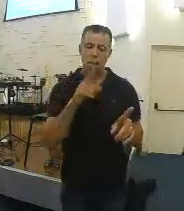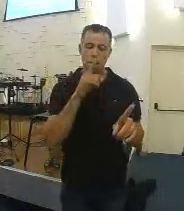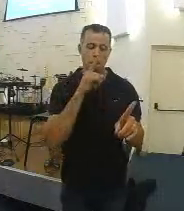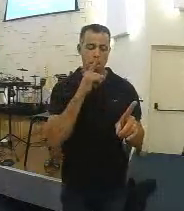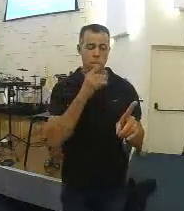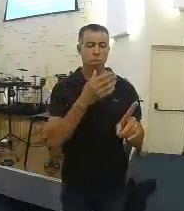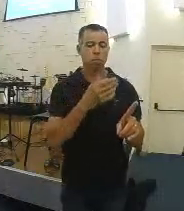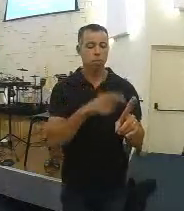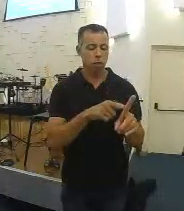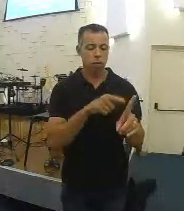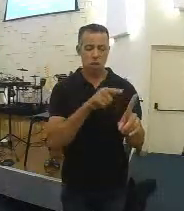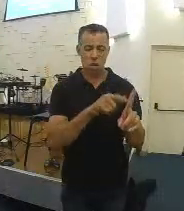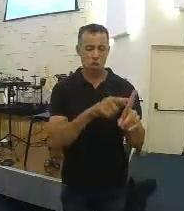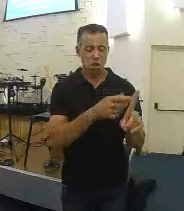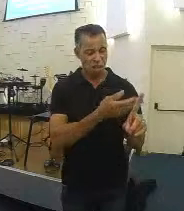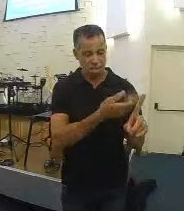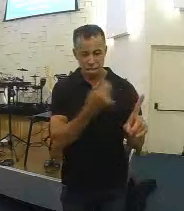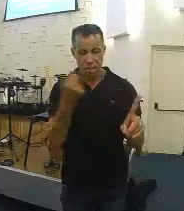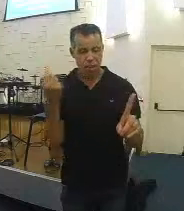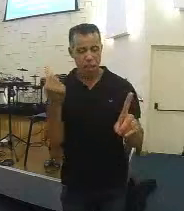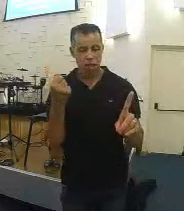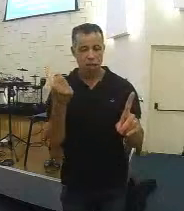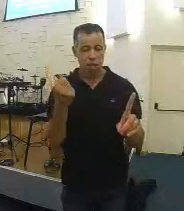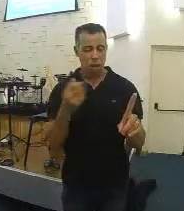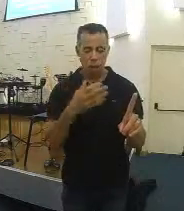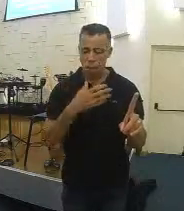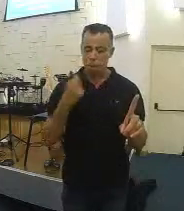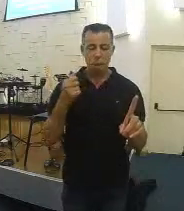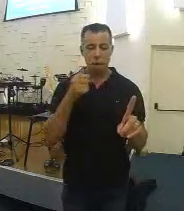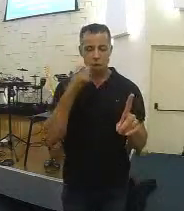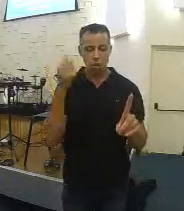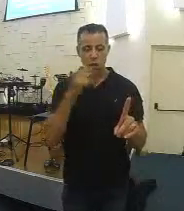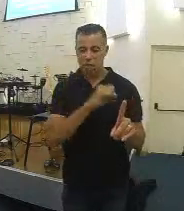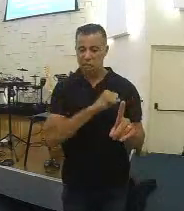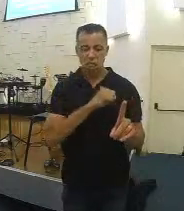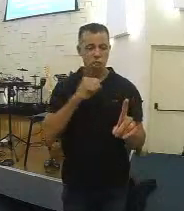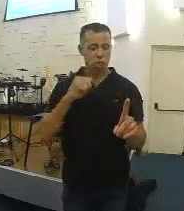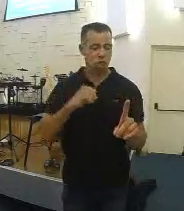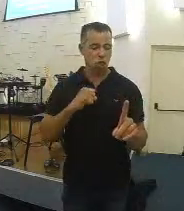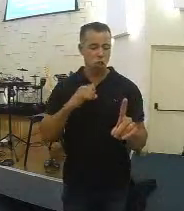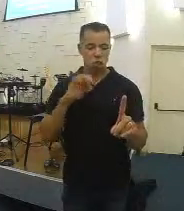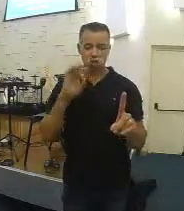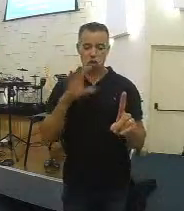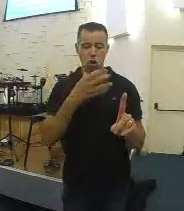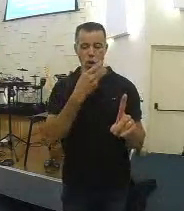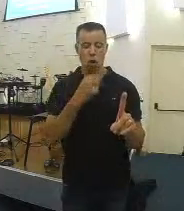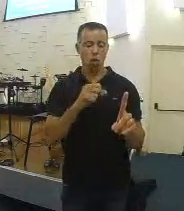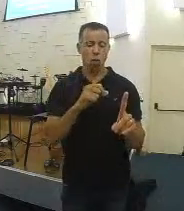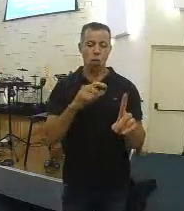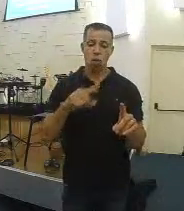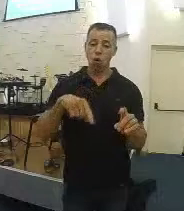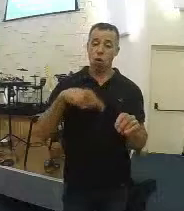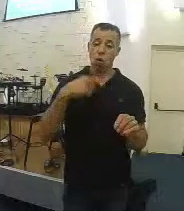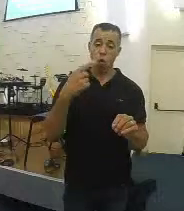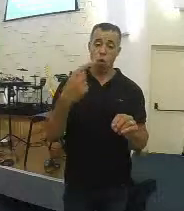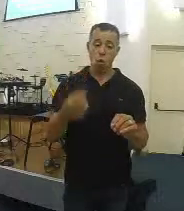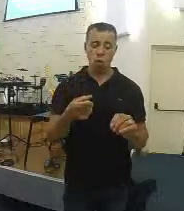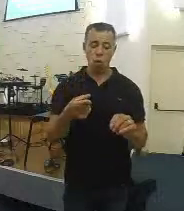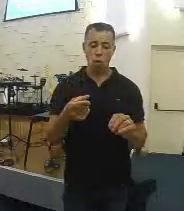por pai sacerdote. Ser-te-á melhor seres sacerdote da casa de um só homem, do que seres sacerdote de uma